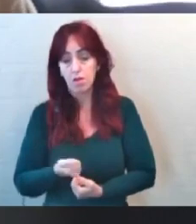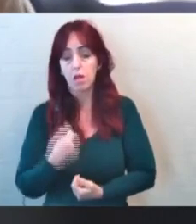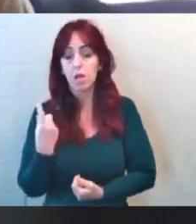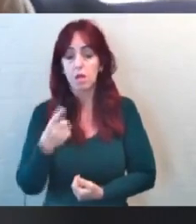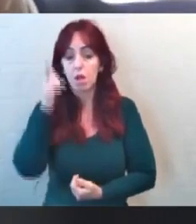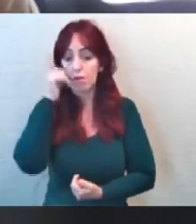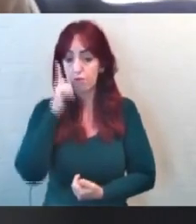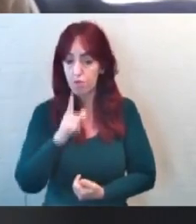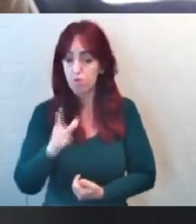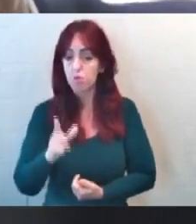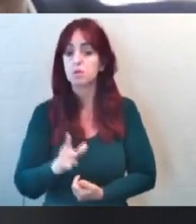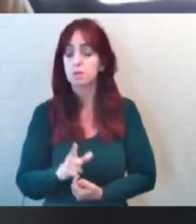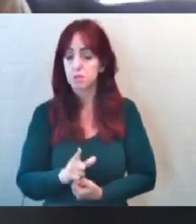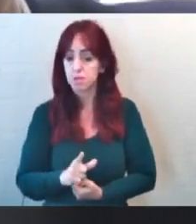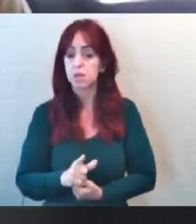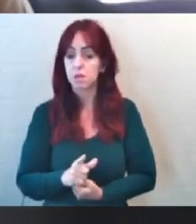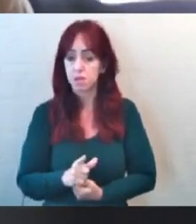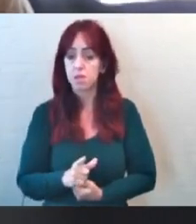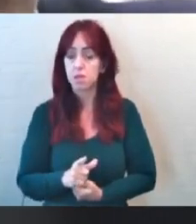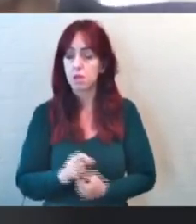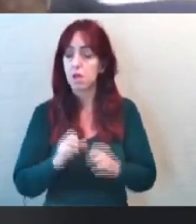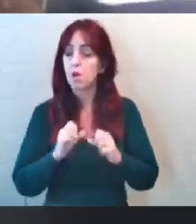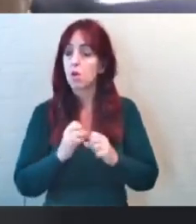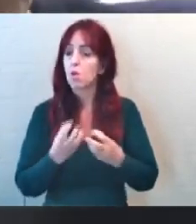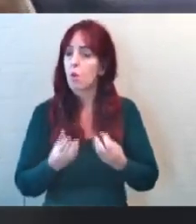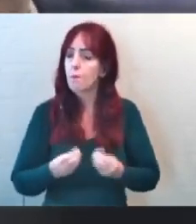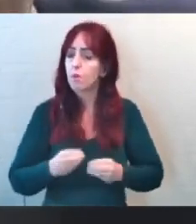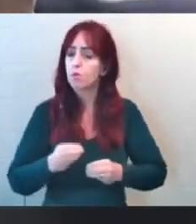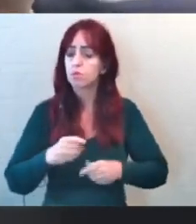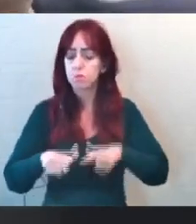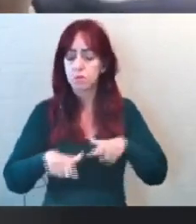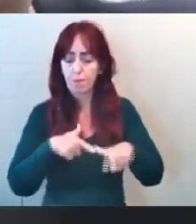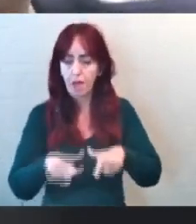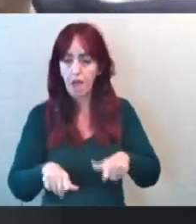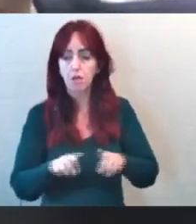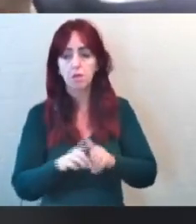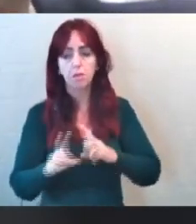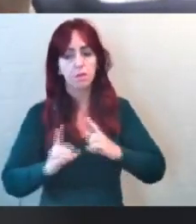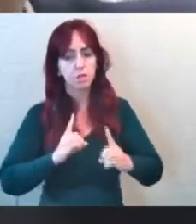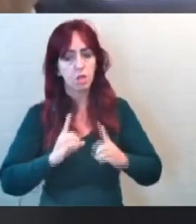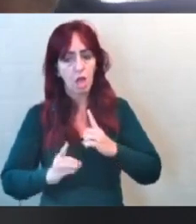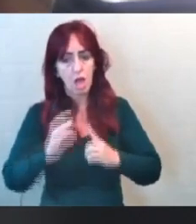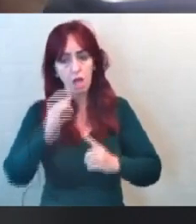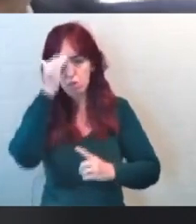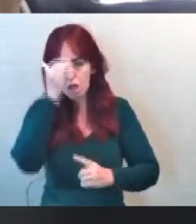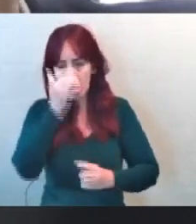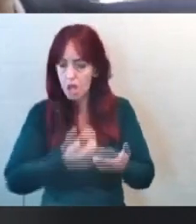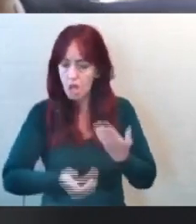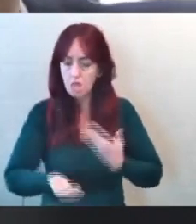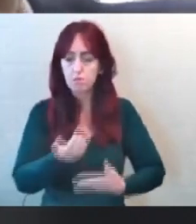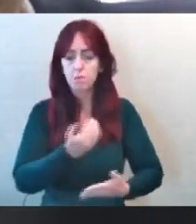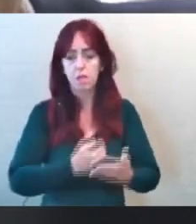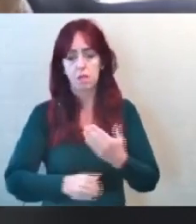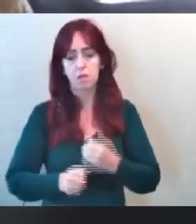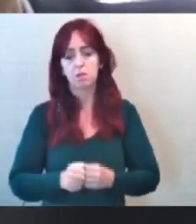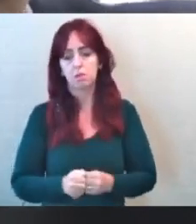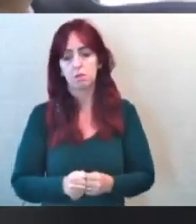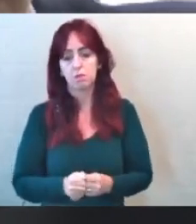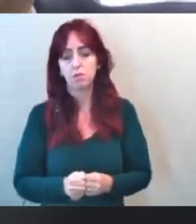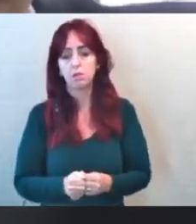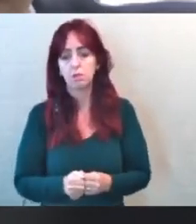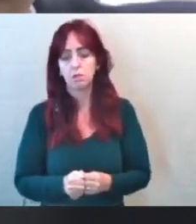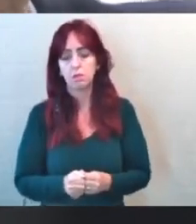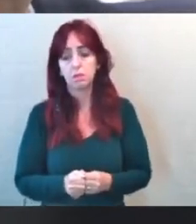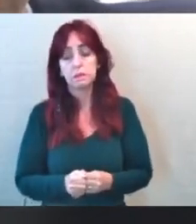vamos conseguir com muito trabalho, diálogo, respeito e sem acreditar em soluções